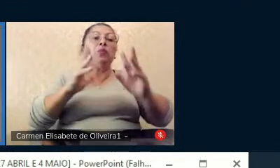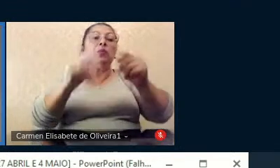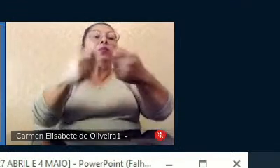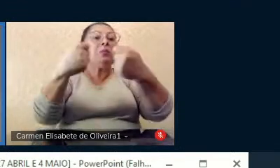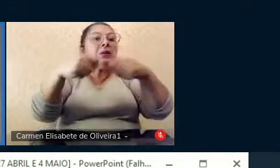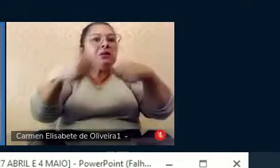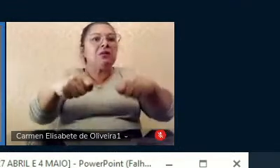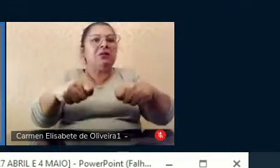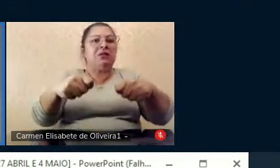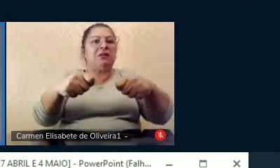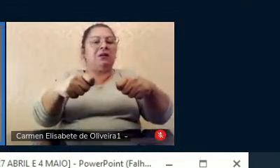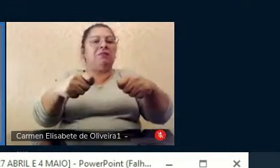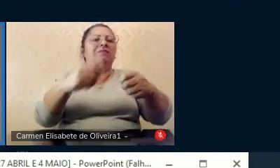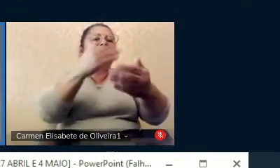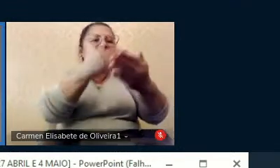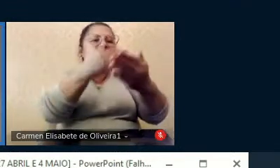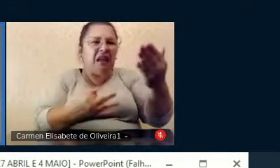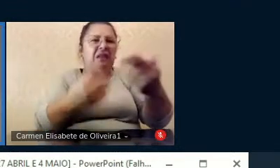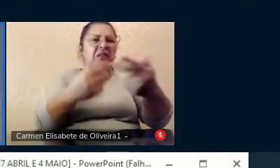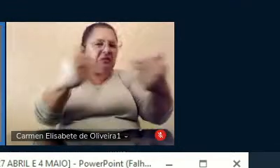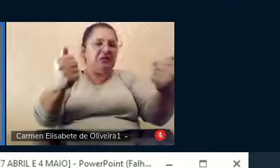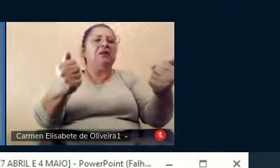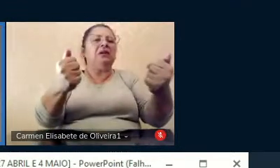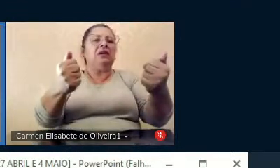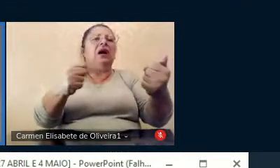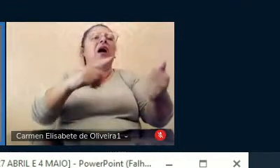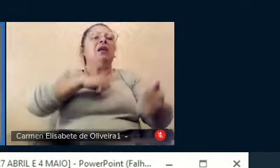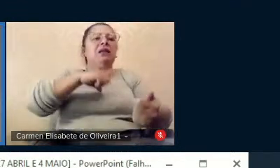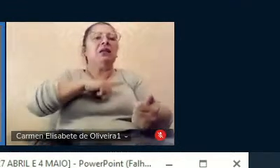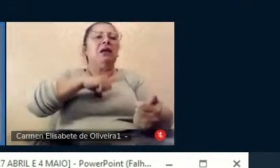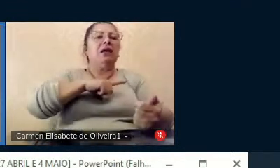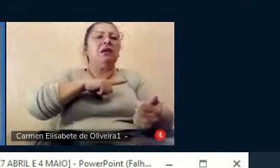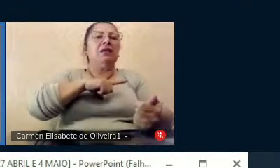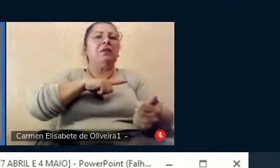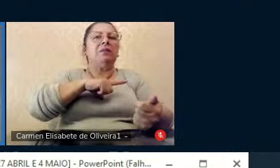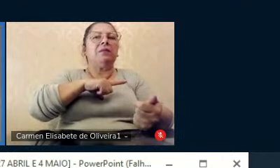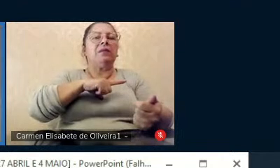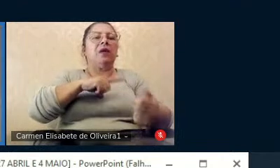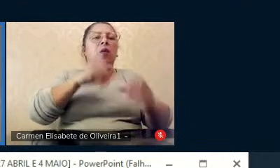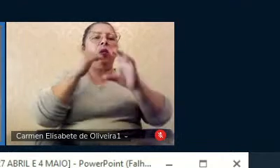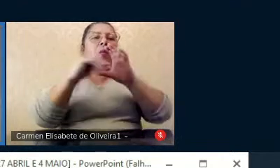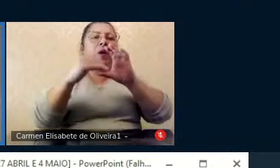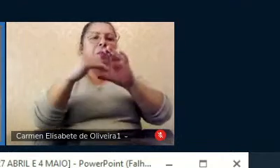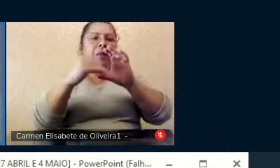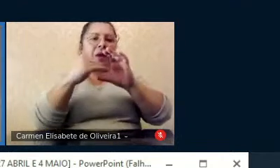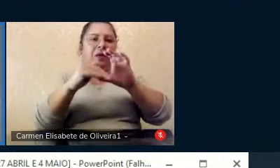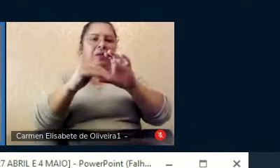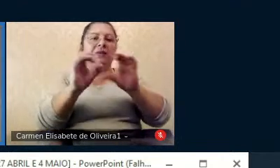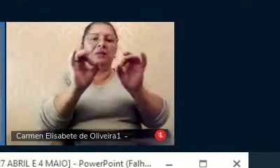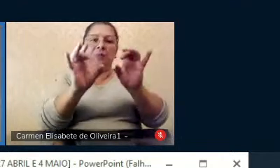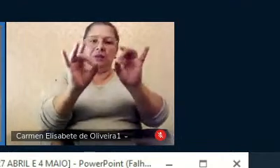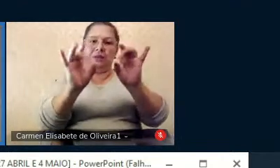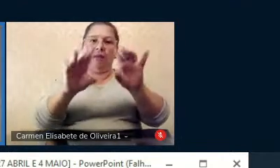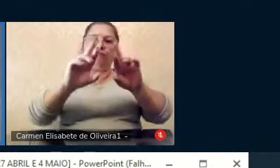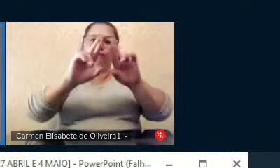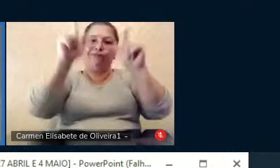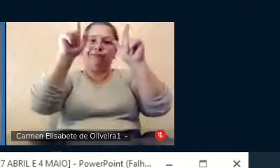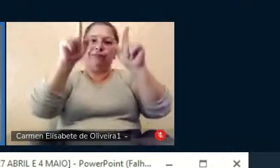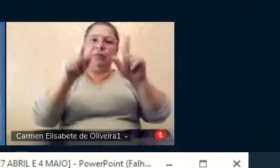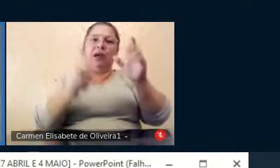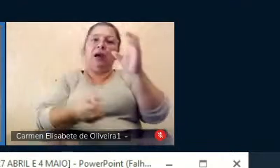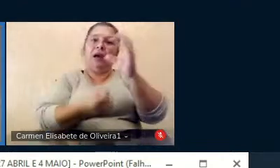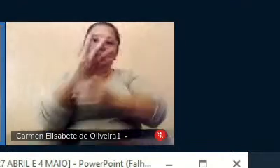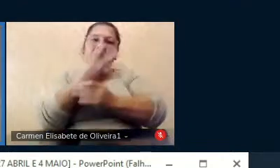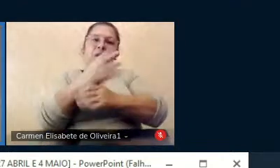texto adicional, vocês vão ter um e-mail específico, tá? É esse que foi